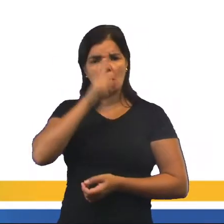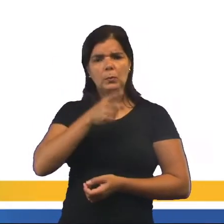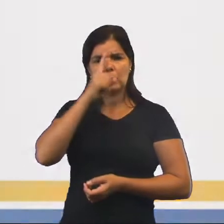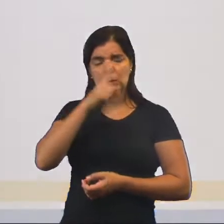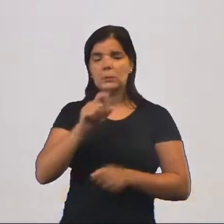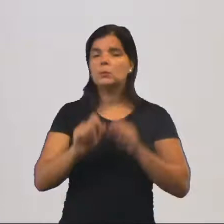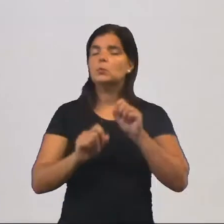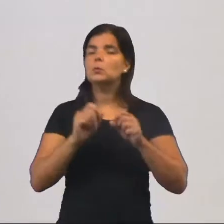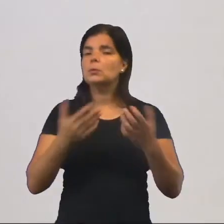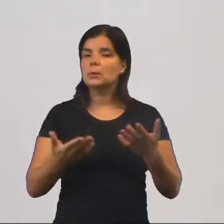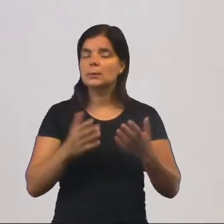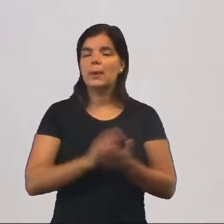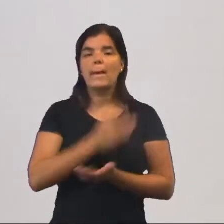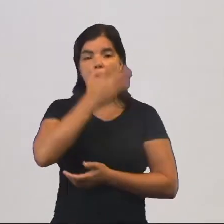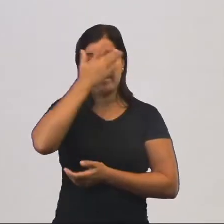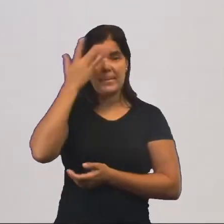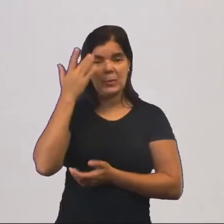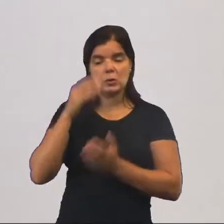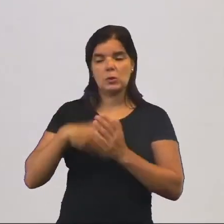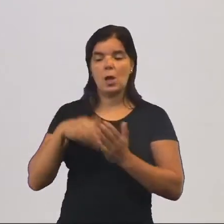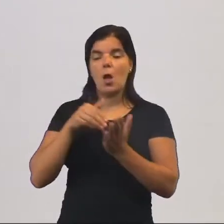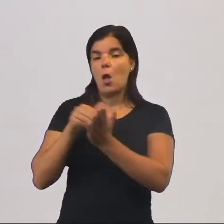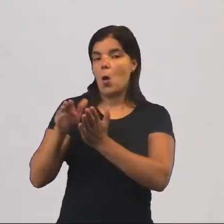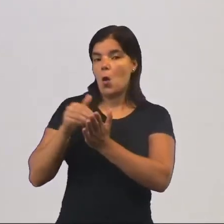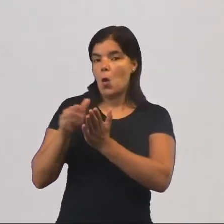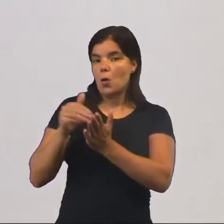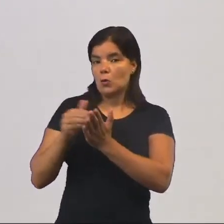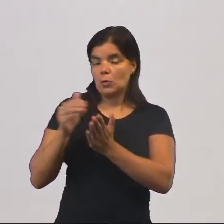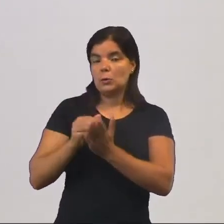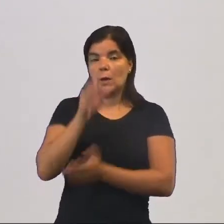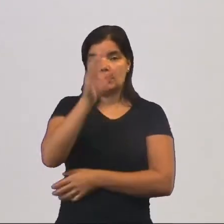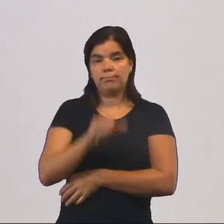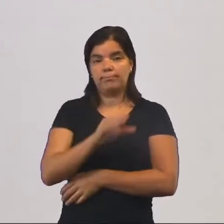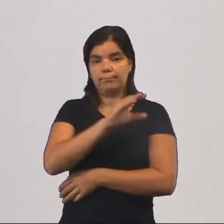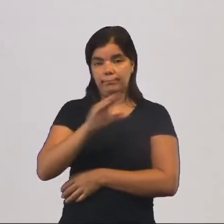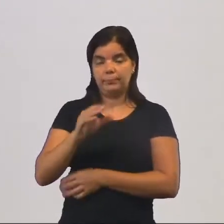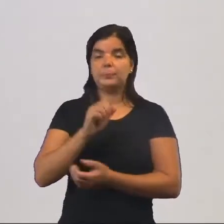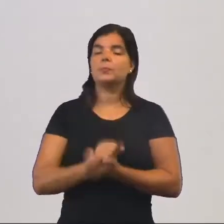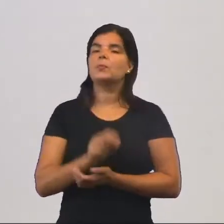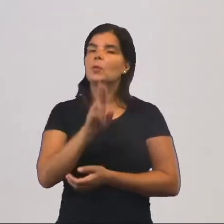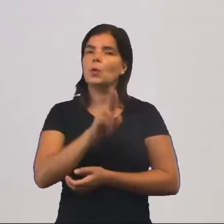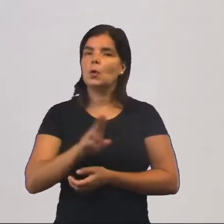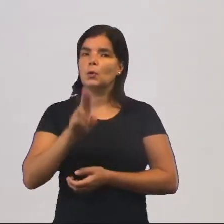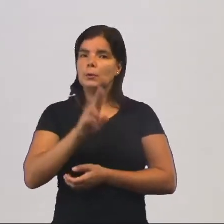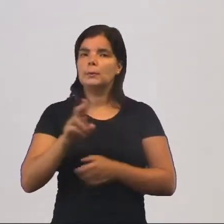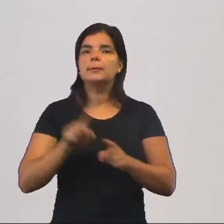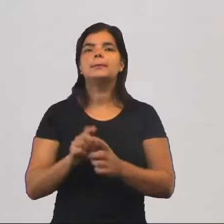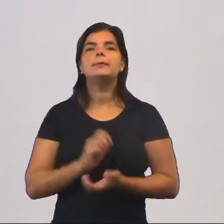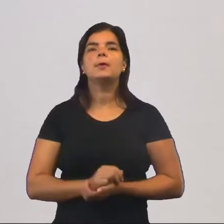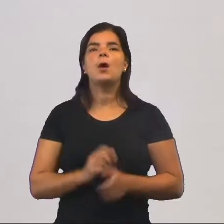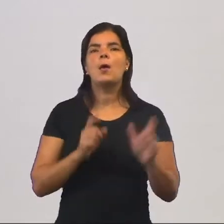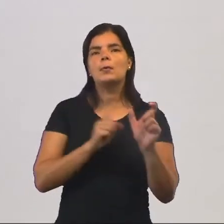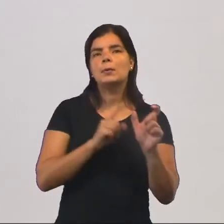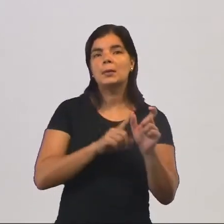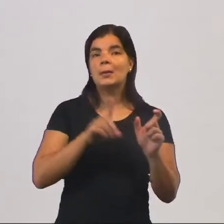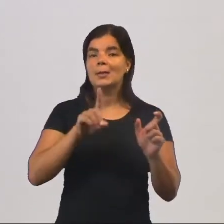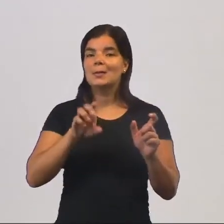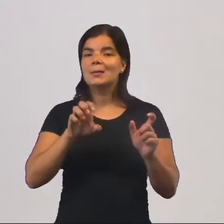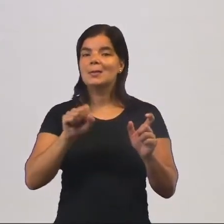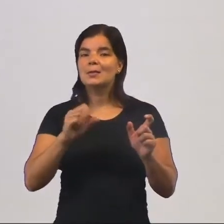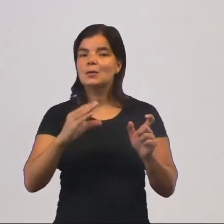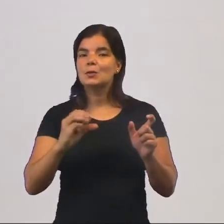heresia, as pessoas eram excluídas da comunidade católica. A gente usa um termo excomungados, que quer dizer exatamente